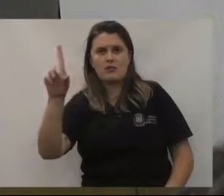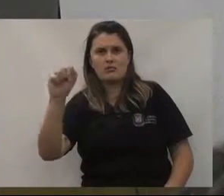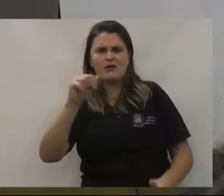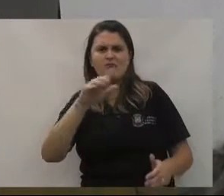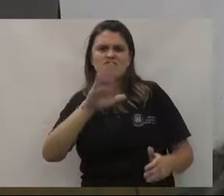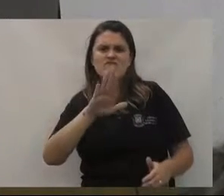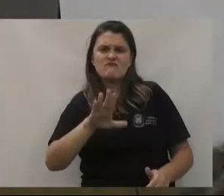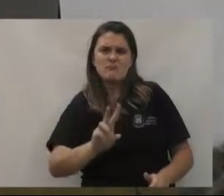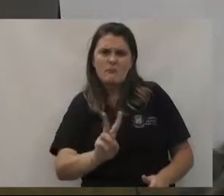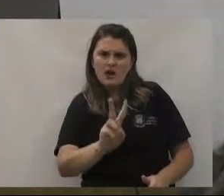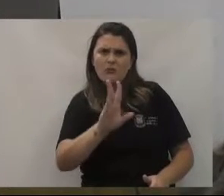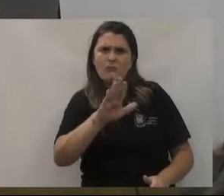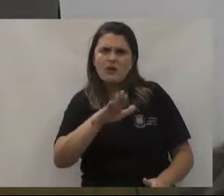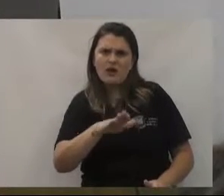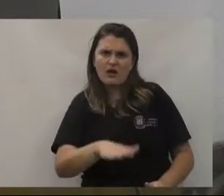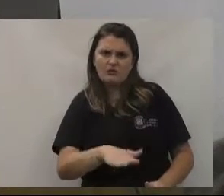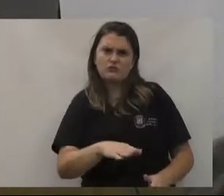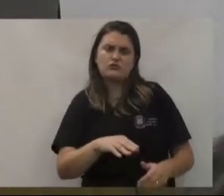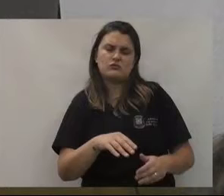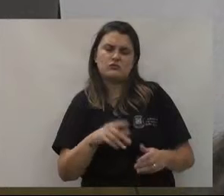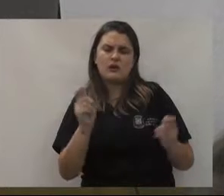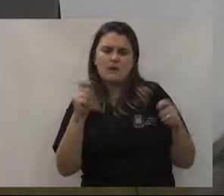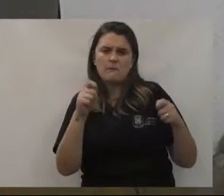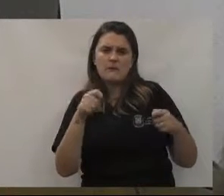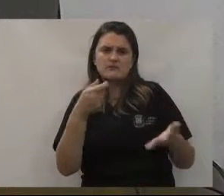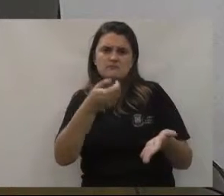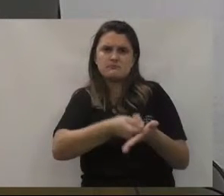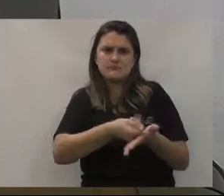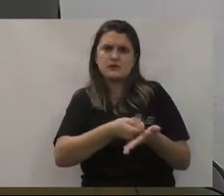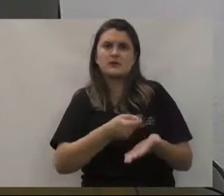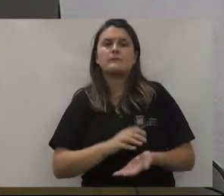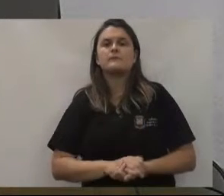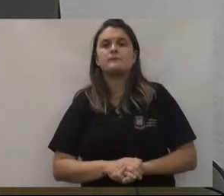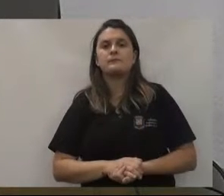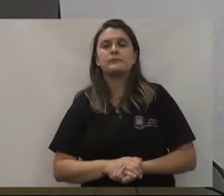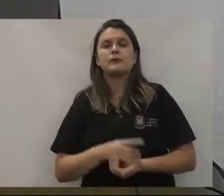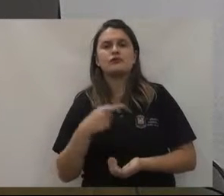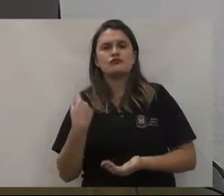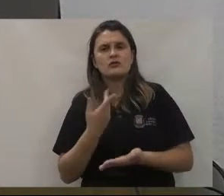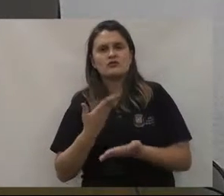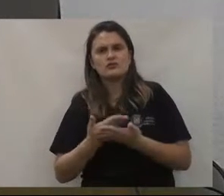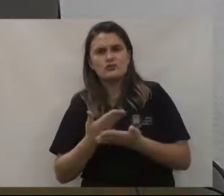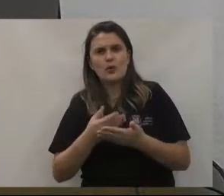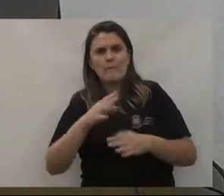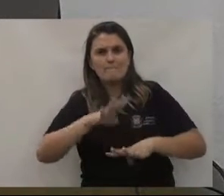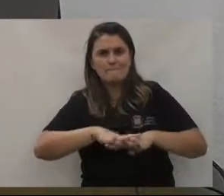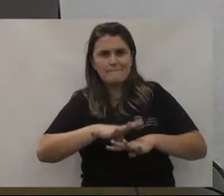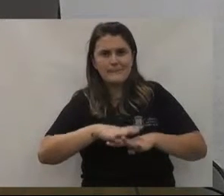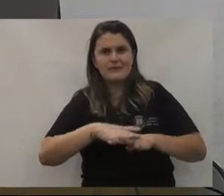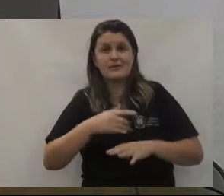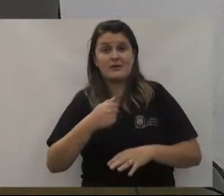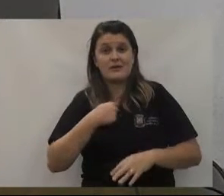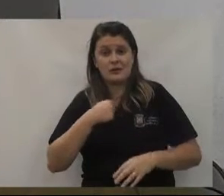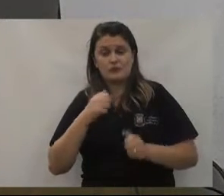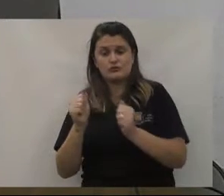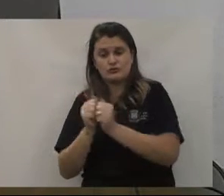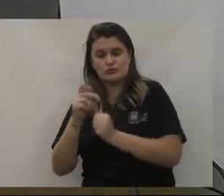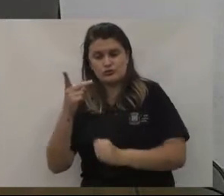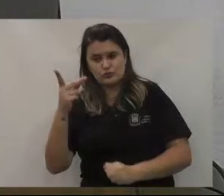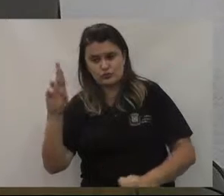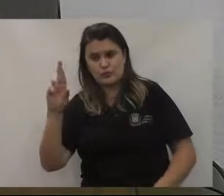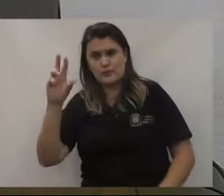o prejuízo que nos dá cada enchente aqui em União da Vitória. Nós temos um estudo matemático, eu e o Dr. Pedro Bom,